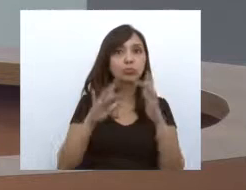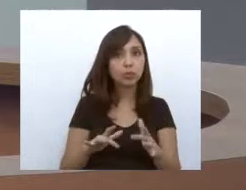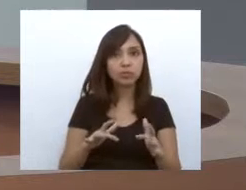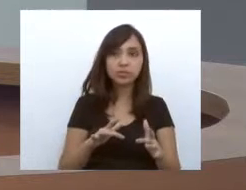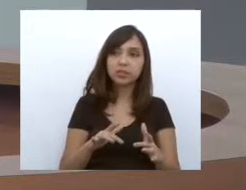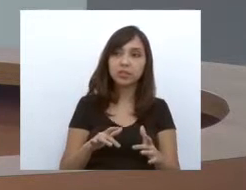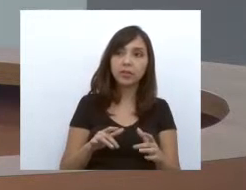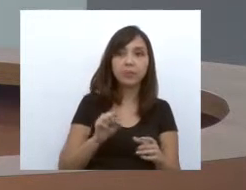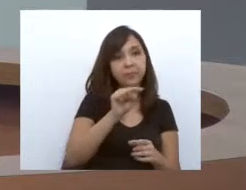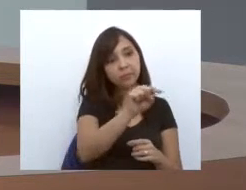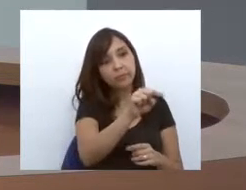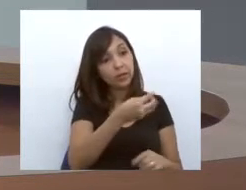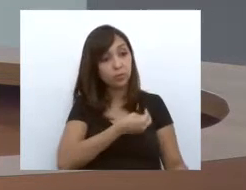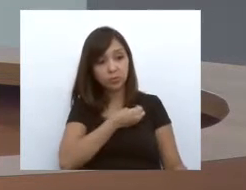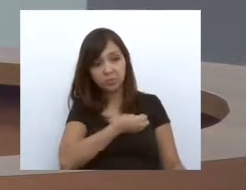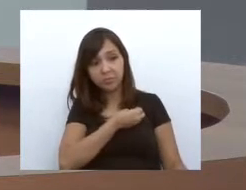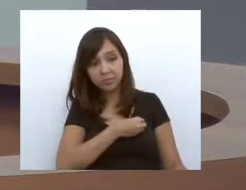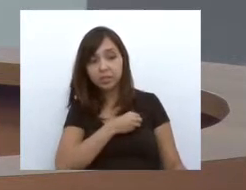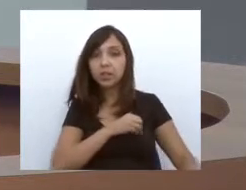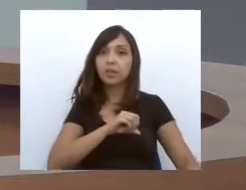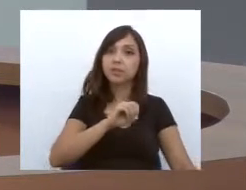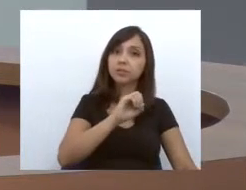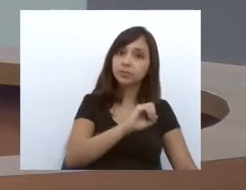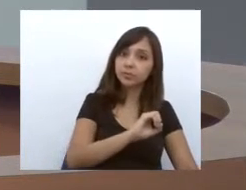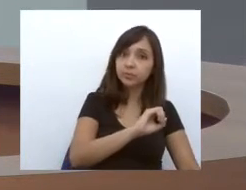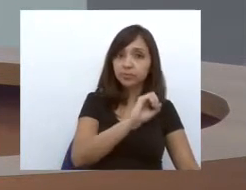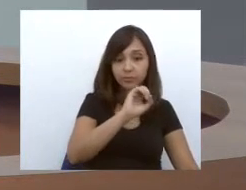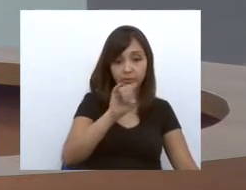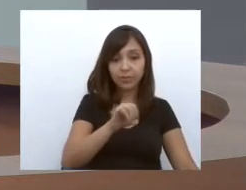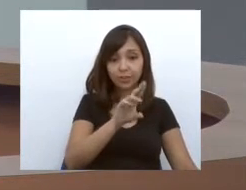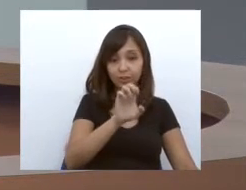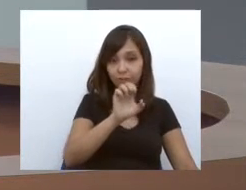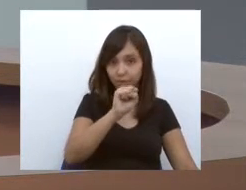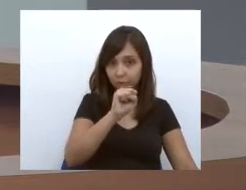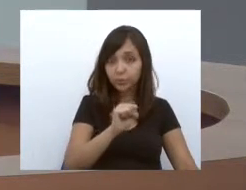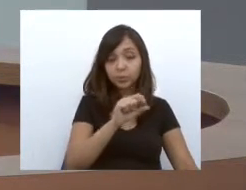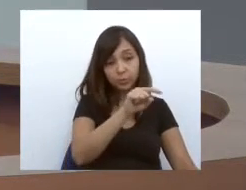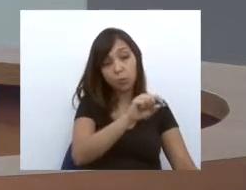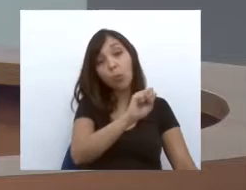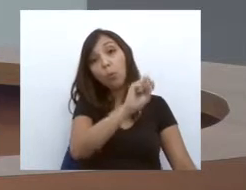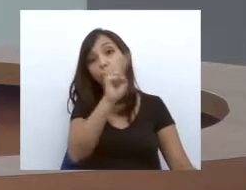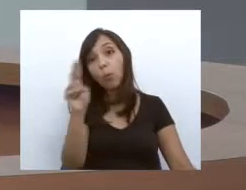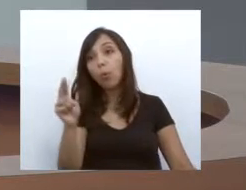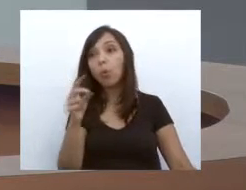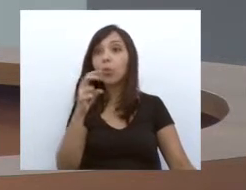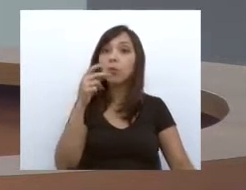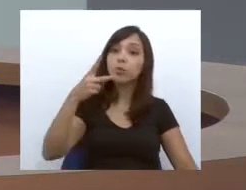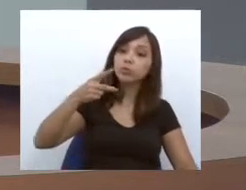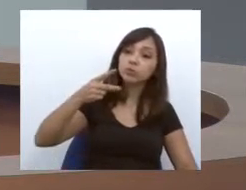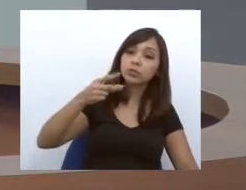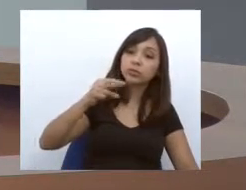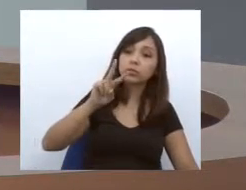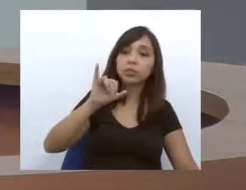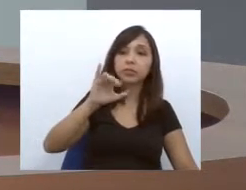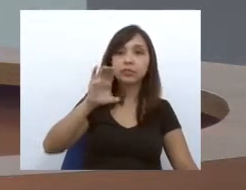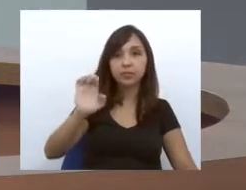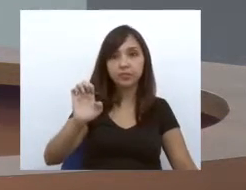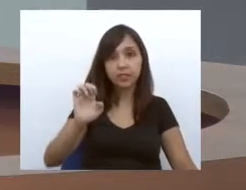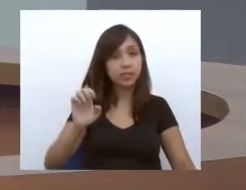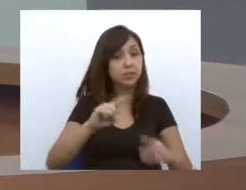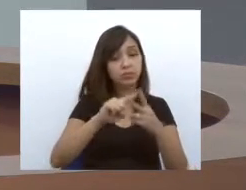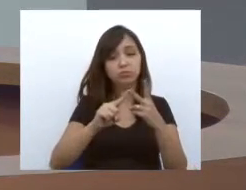com a Eu, sua gestor... presença, professor Jesus, presidente, ou na vice-presidência, que é a mesma coisa, é